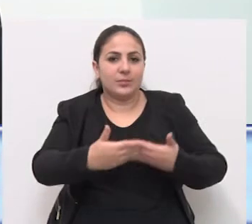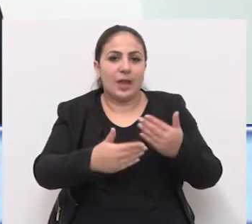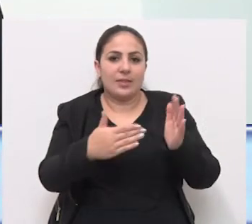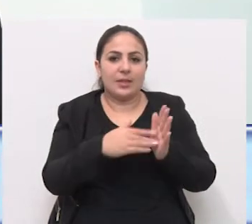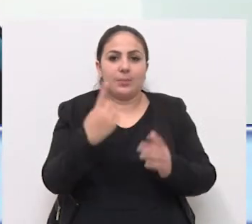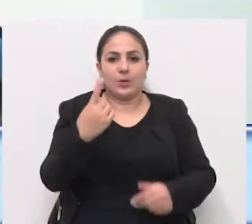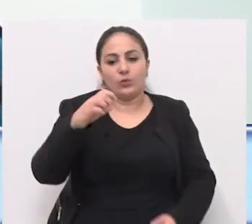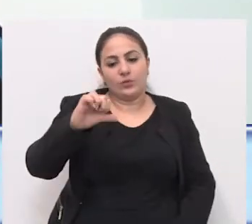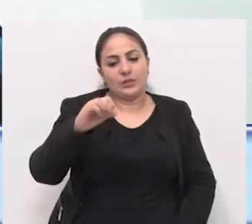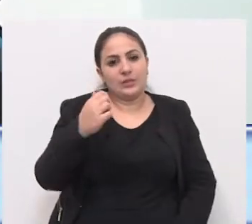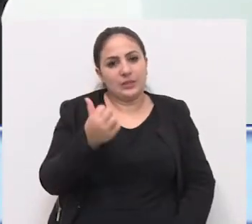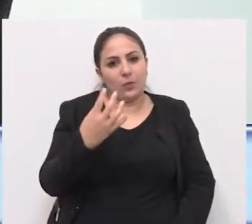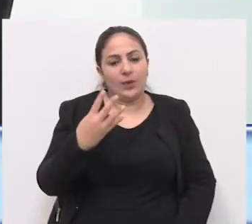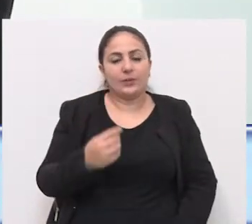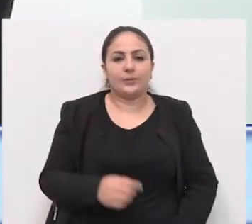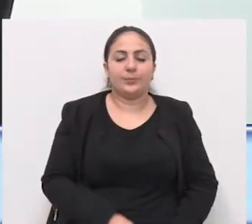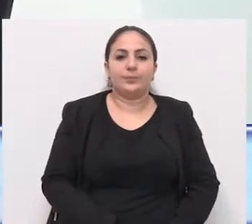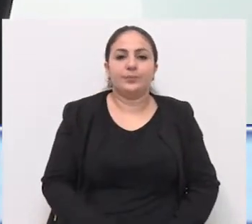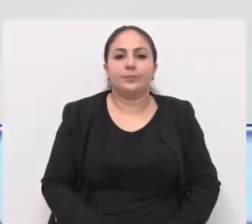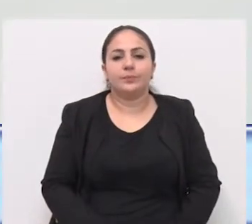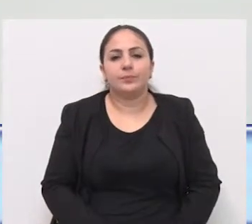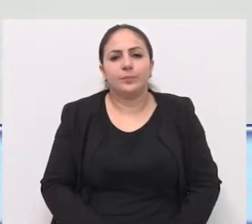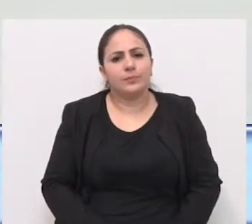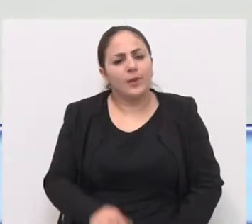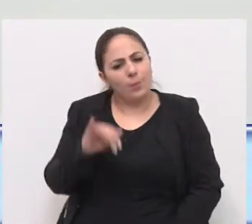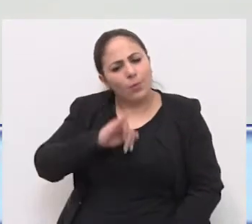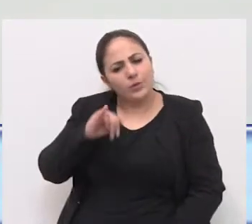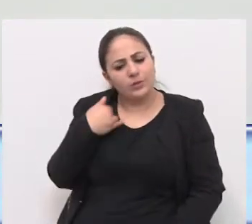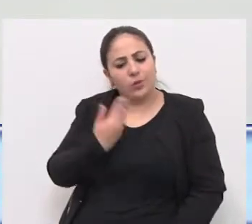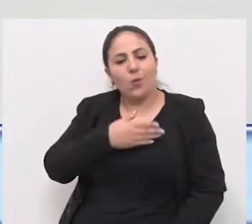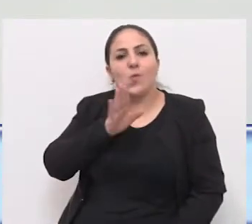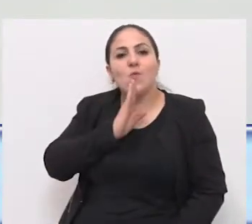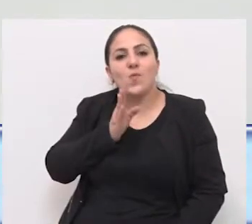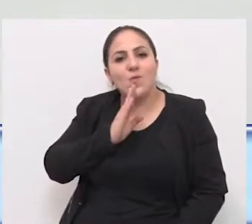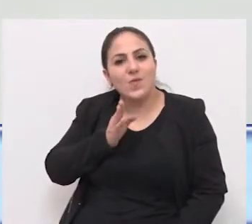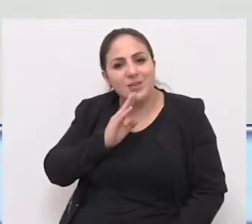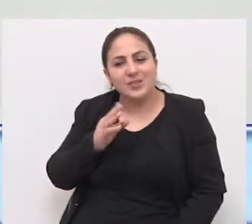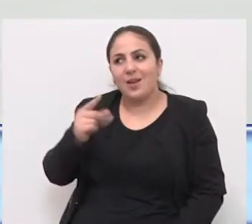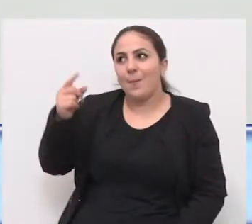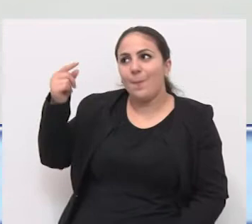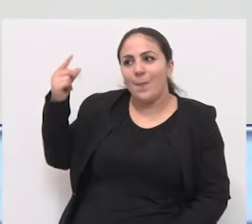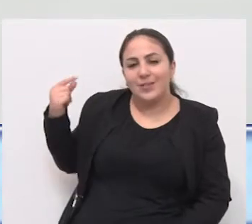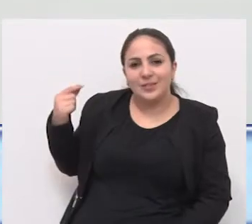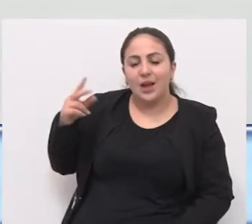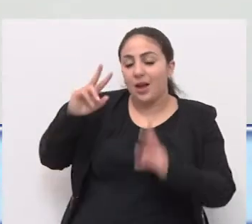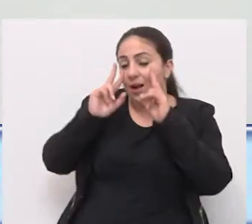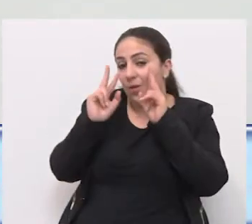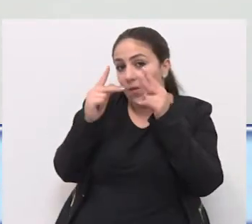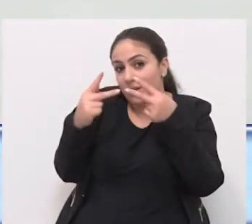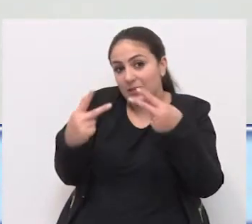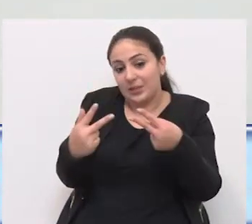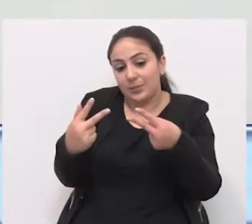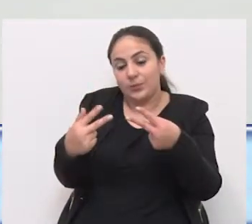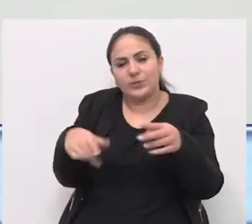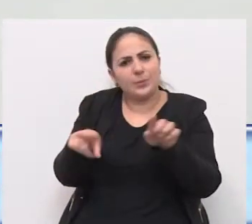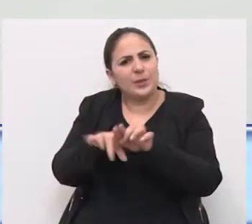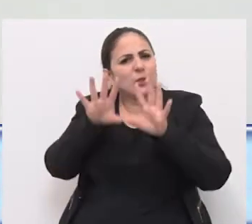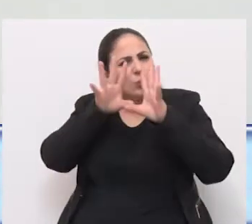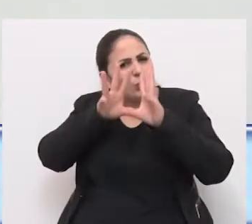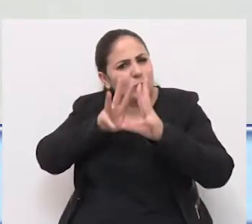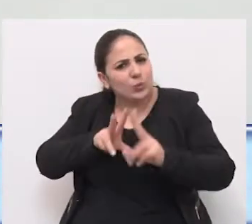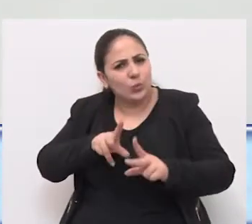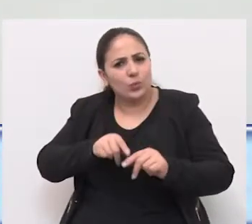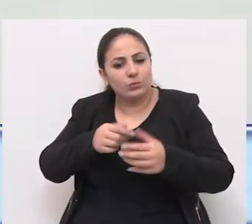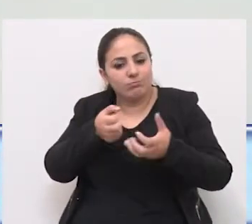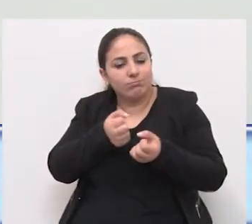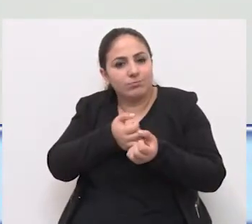até certo ponto, até 1964. Como é importante nós conhecermos esse passado,